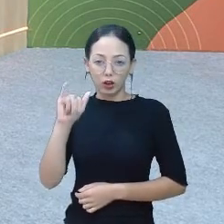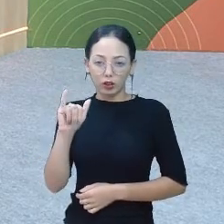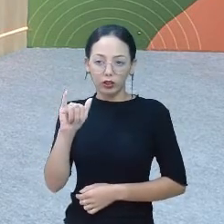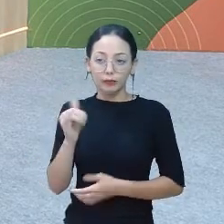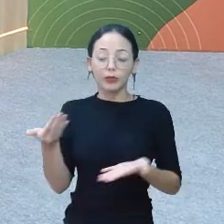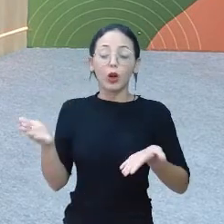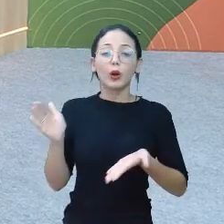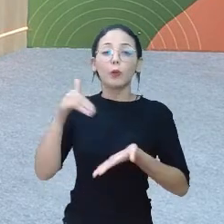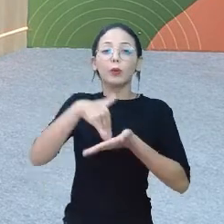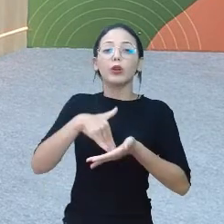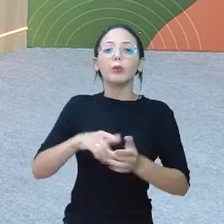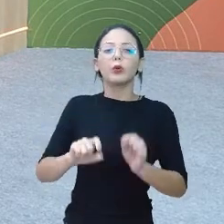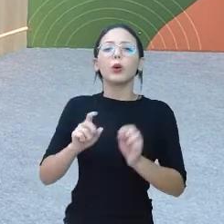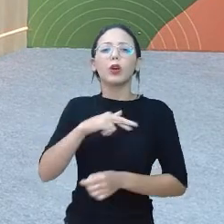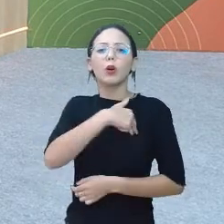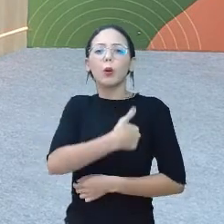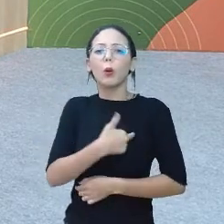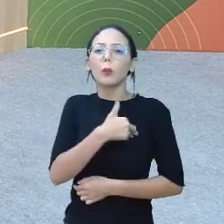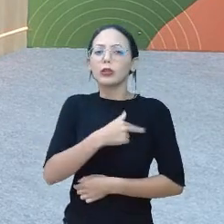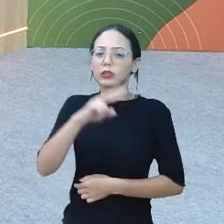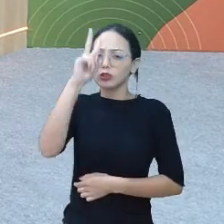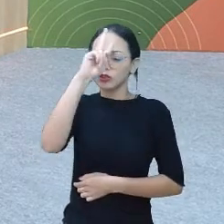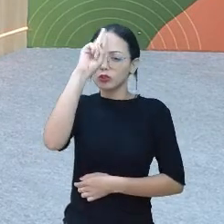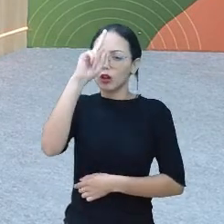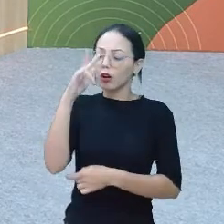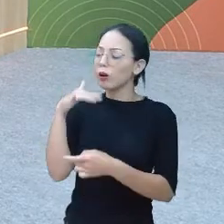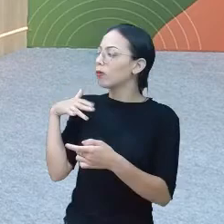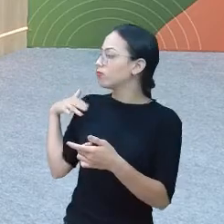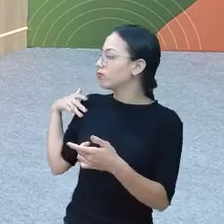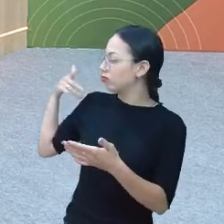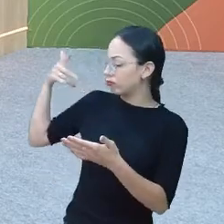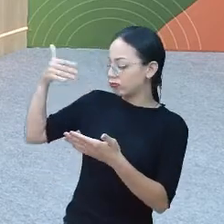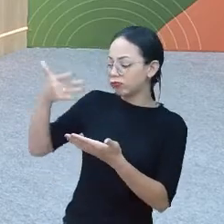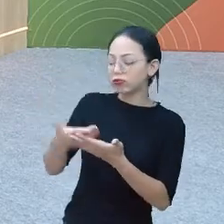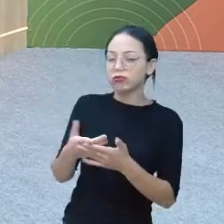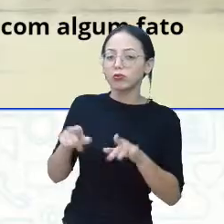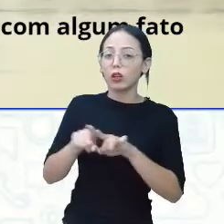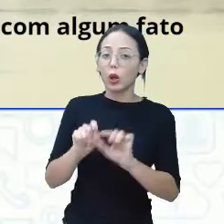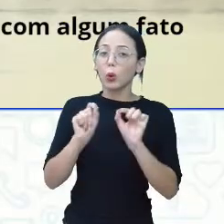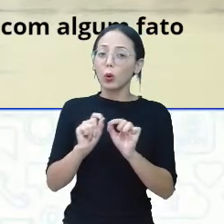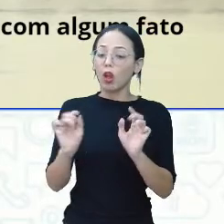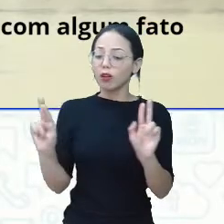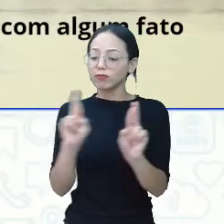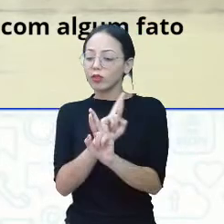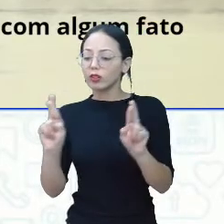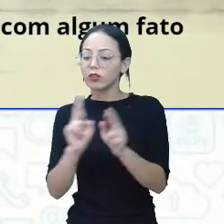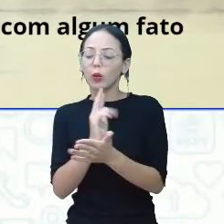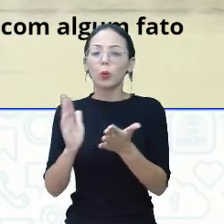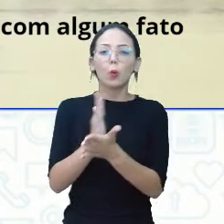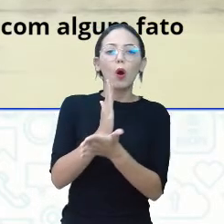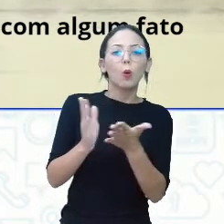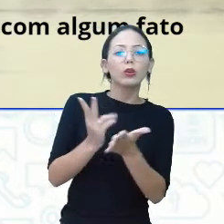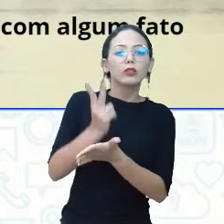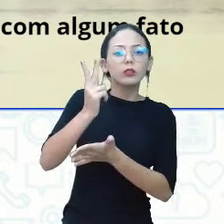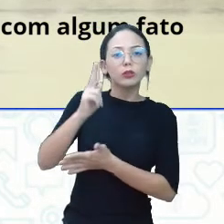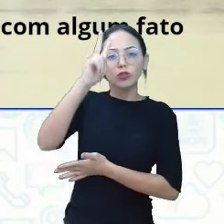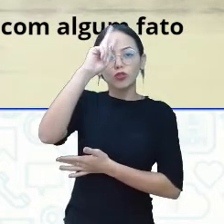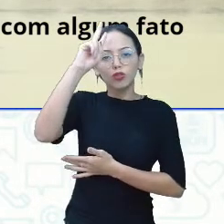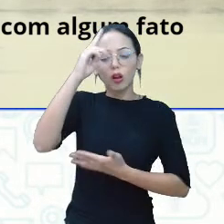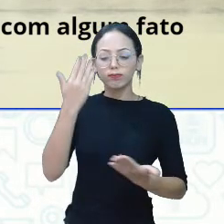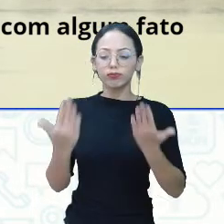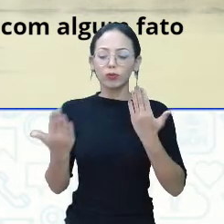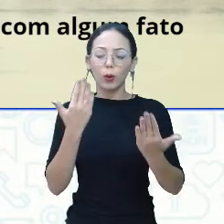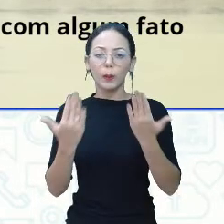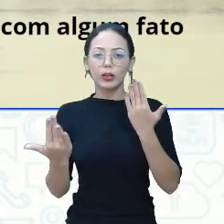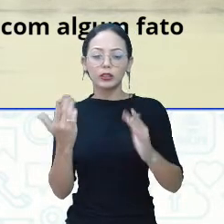E por último, a gente tem o romance histórico, né? Que é um romance que se relaciona com algum fato histórico. Então, ele vai fazer aí uma analogia